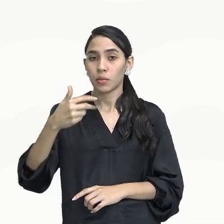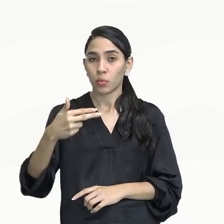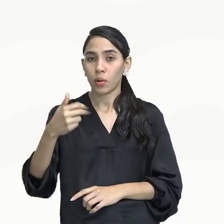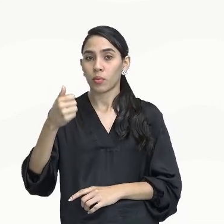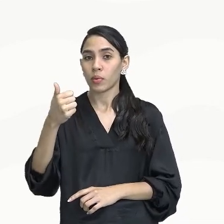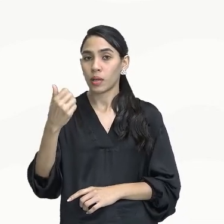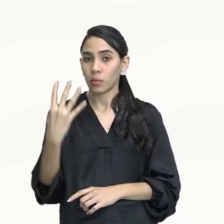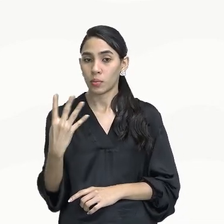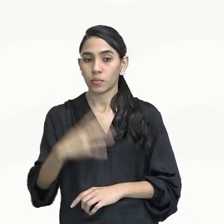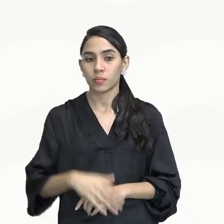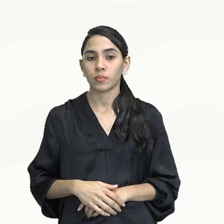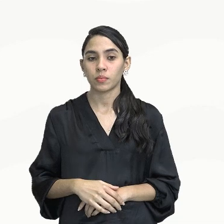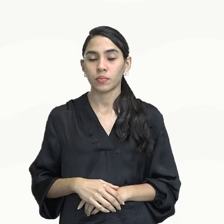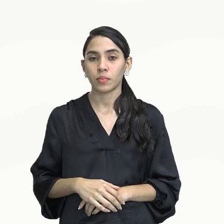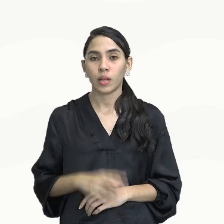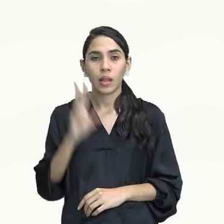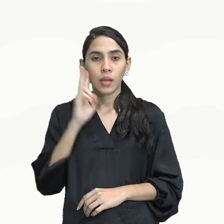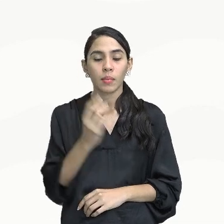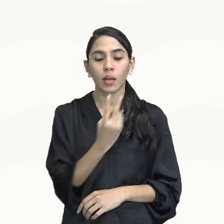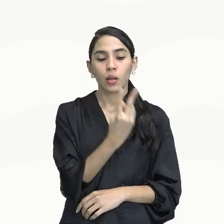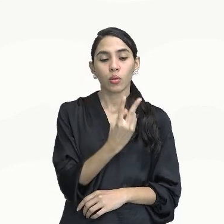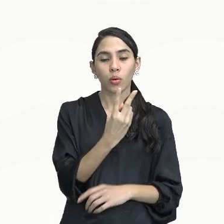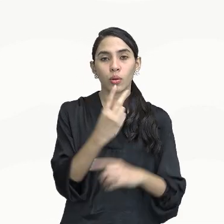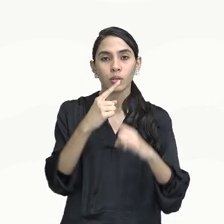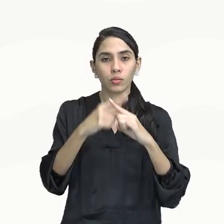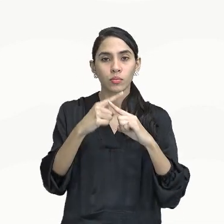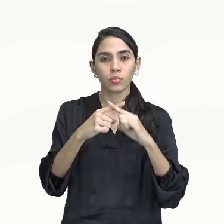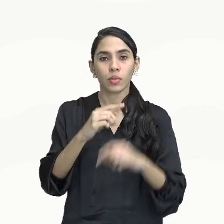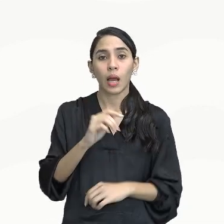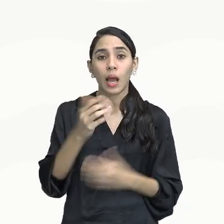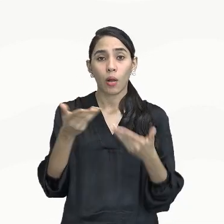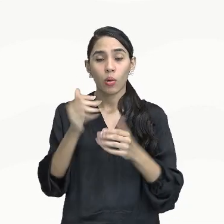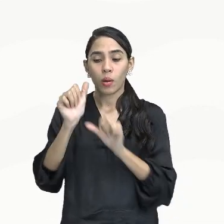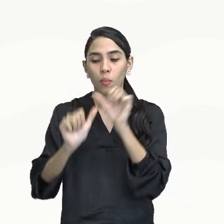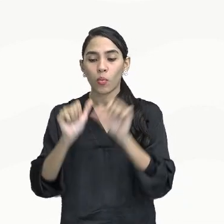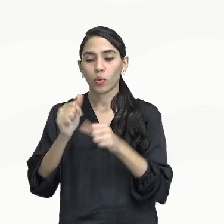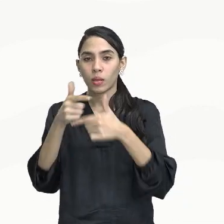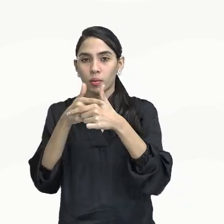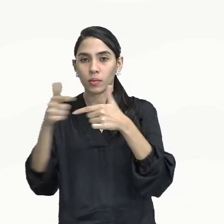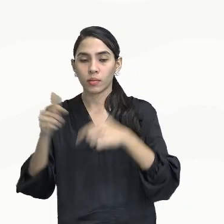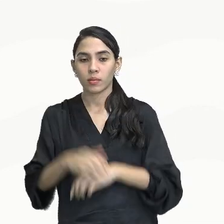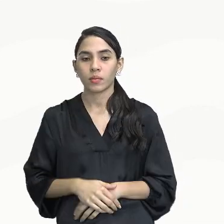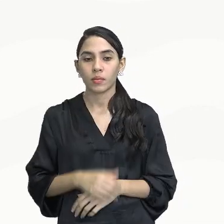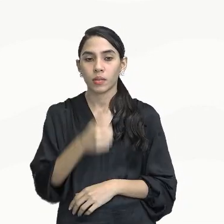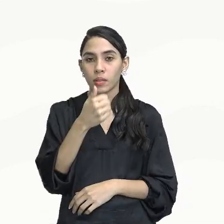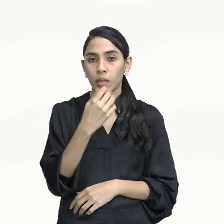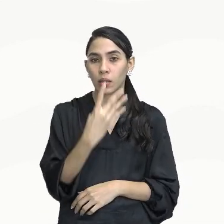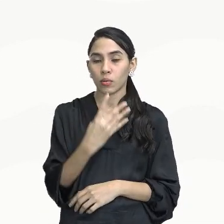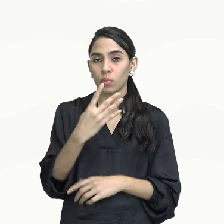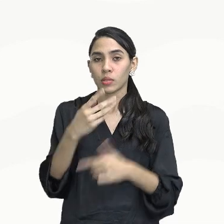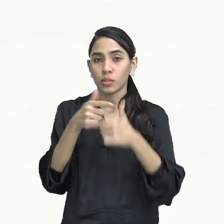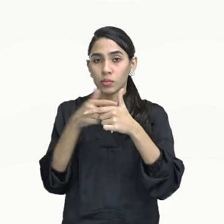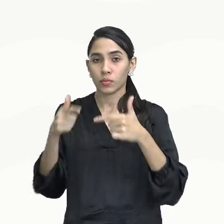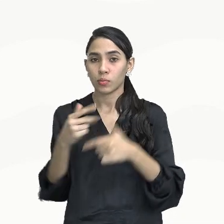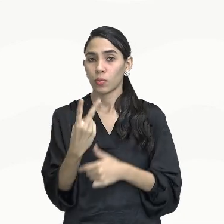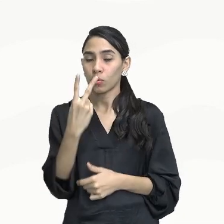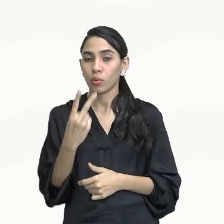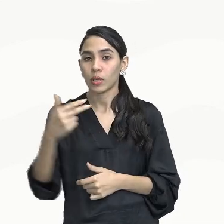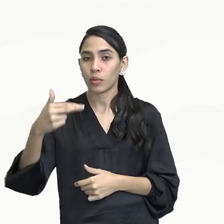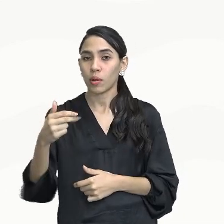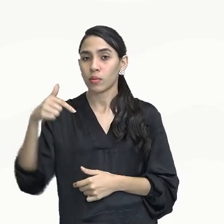14. E o 2 que está multiplicando, vem para cá dividindo, 14 dividido por 2, isso é igual a